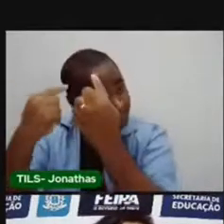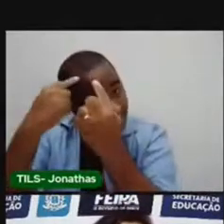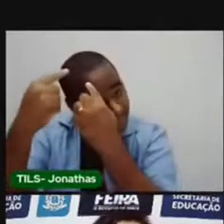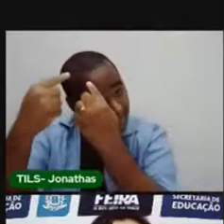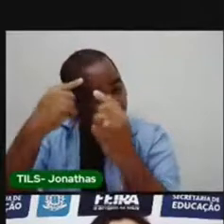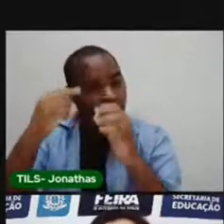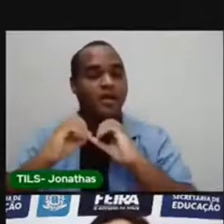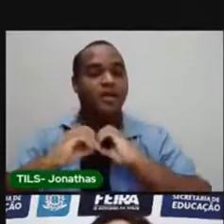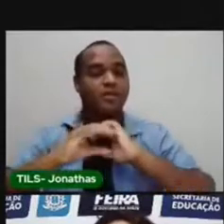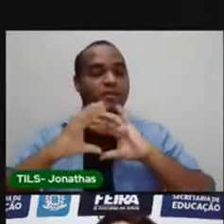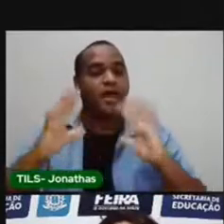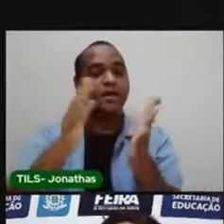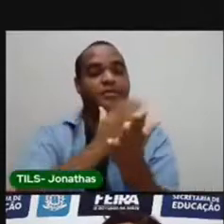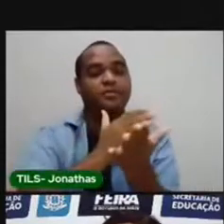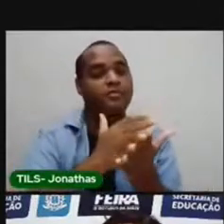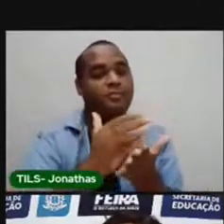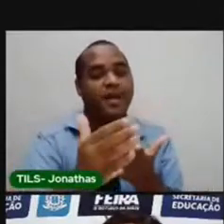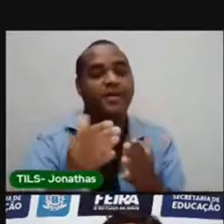começam.